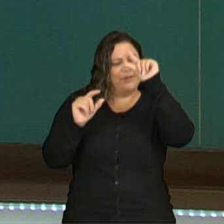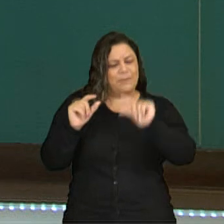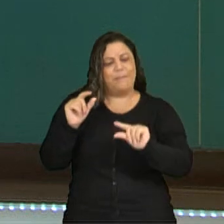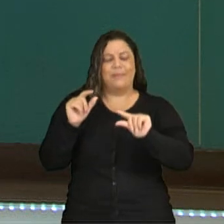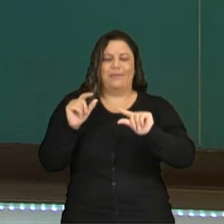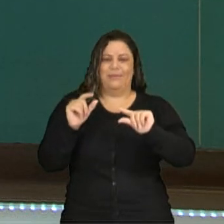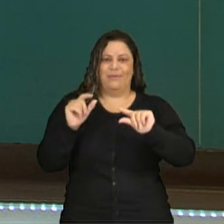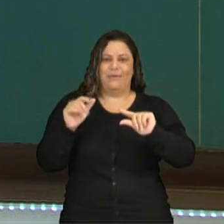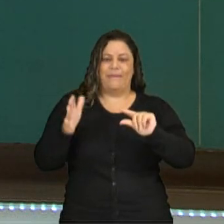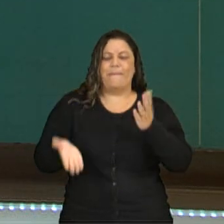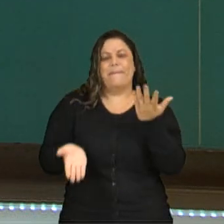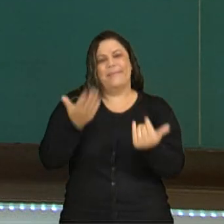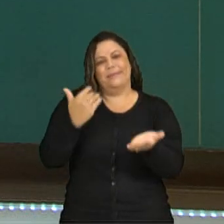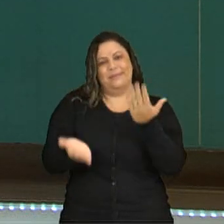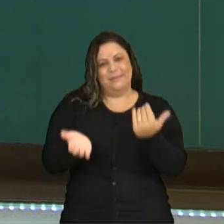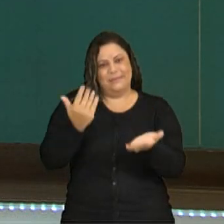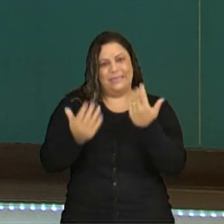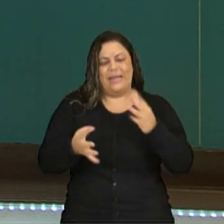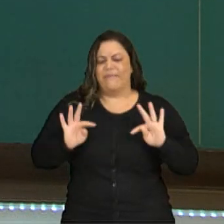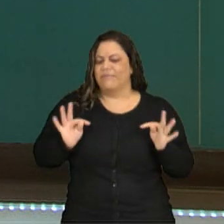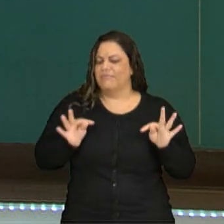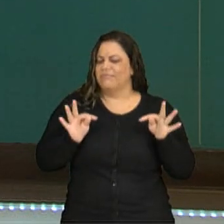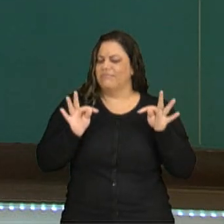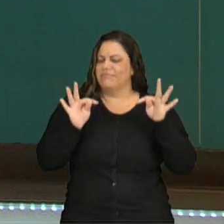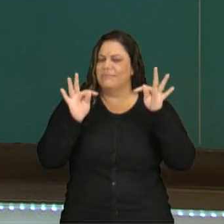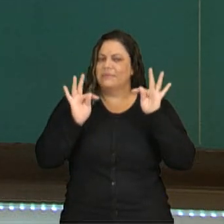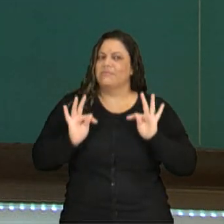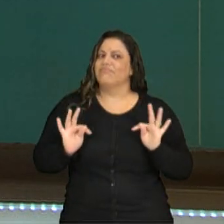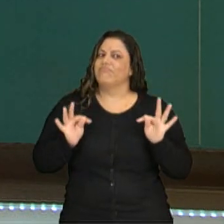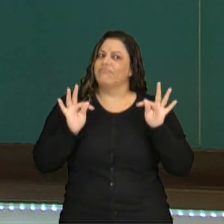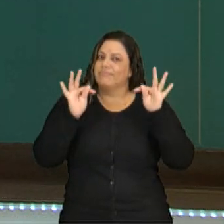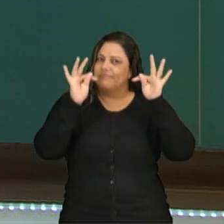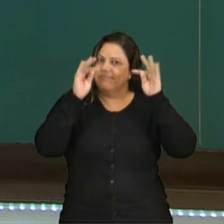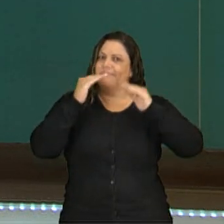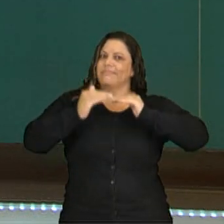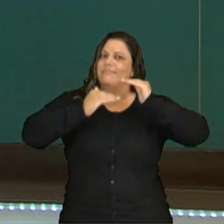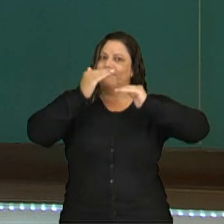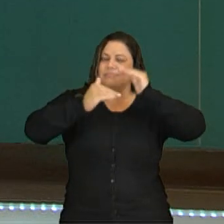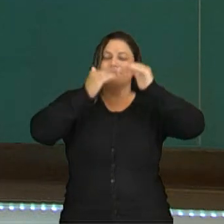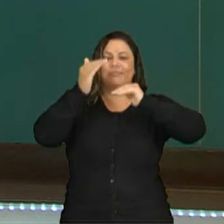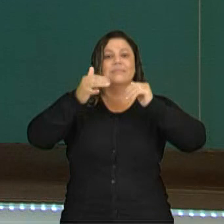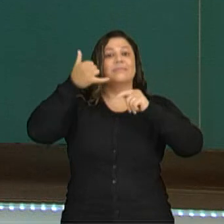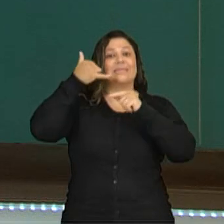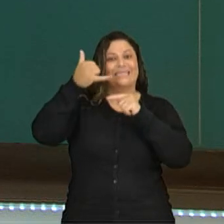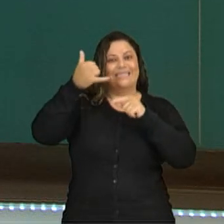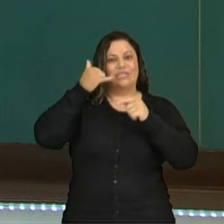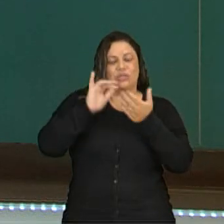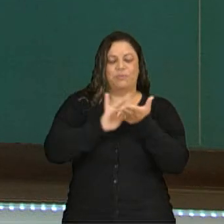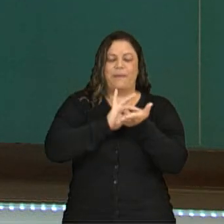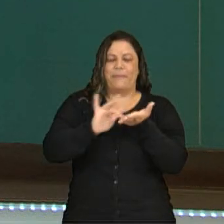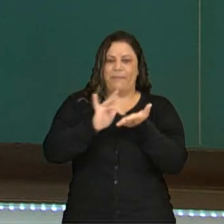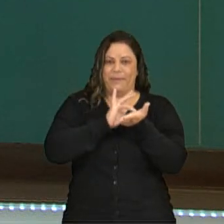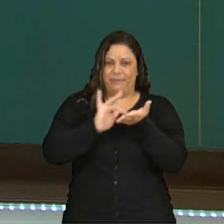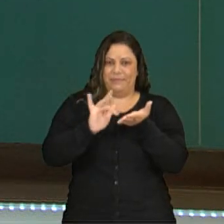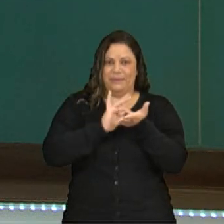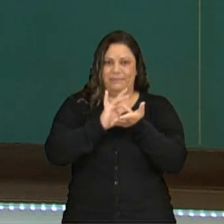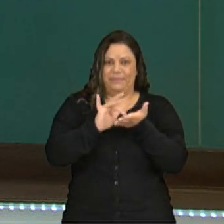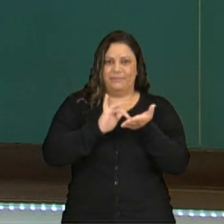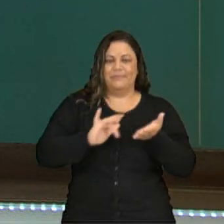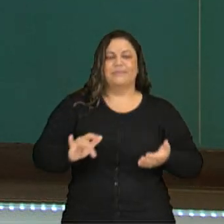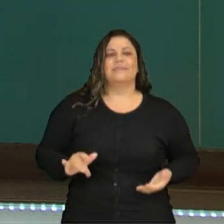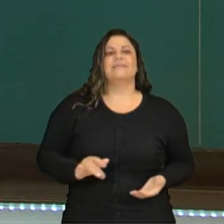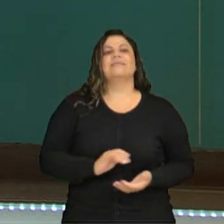mais leves. E a tecnologia mudou também, eles passaram a ser celulares digitais, usavam um sistema